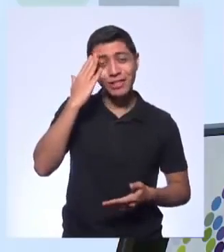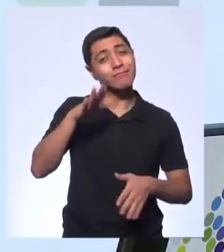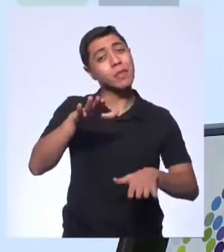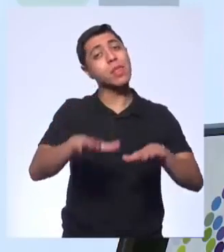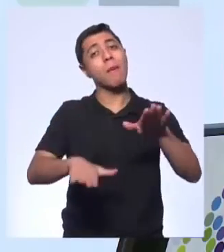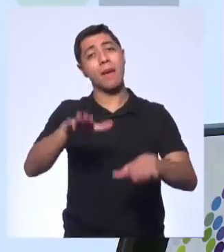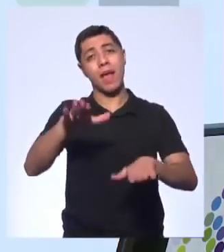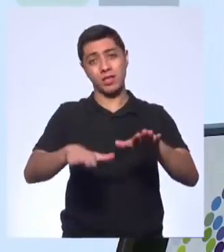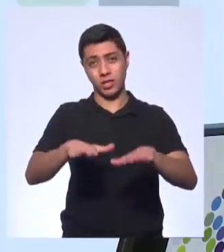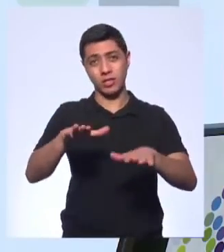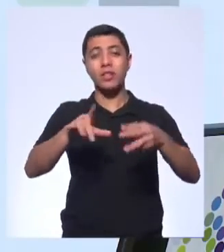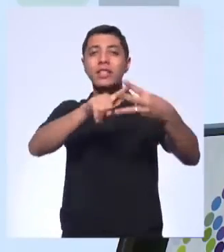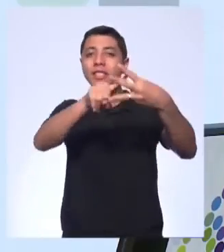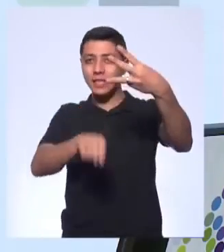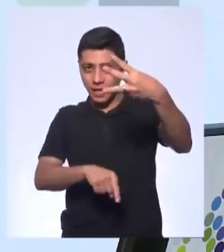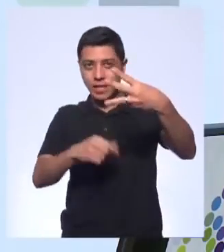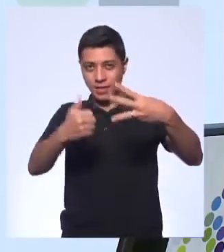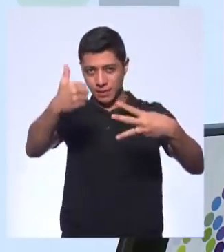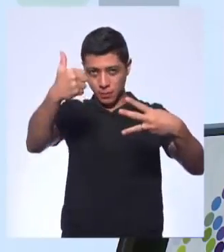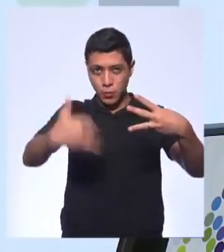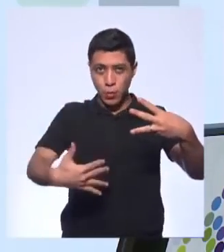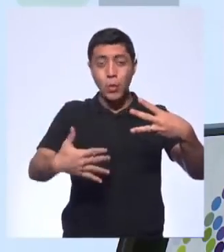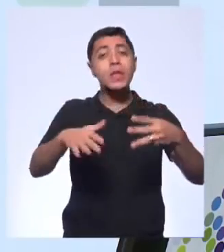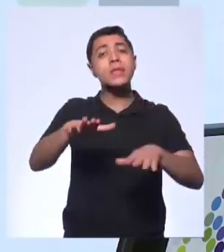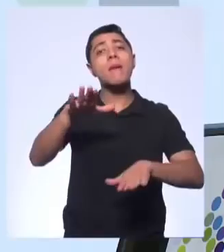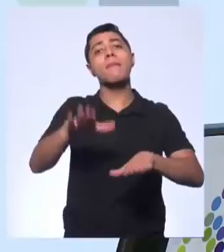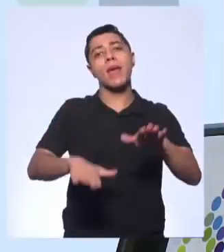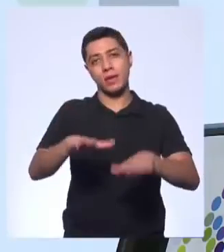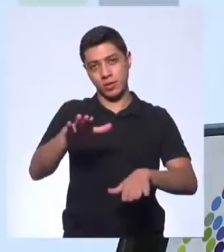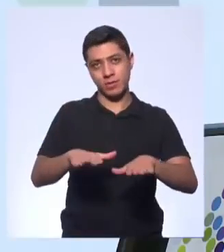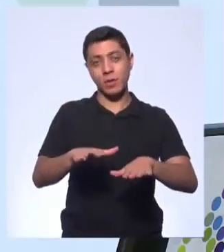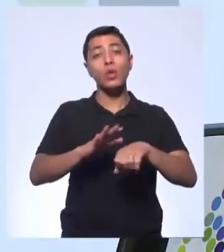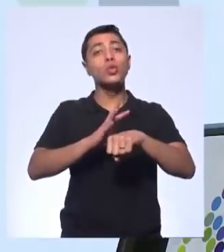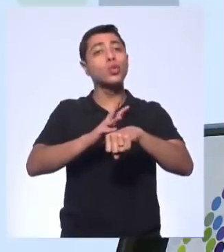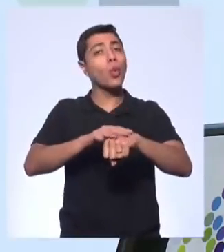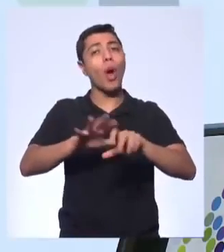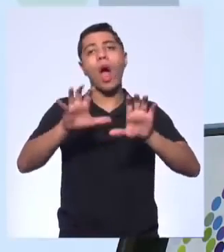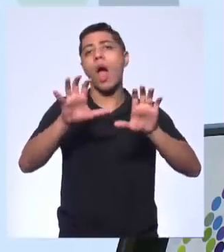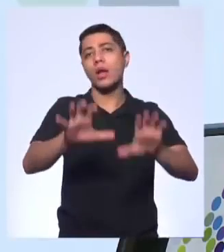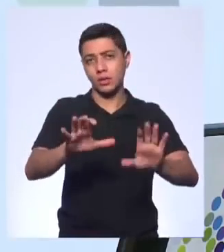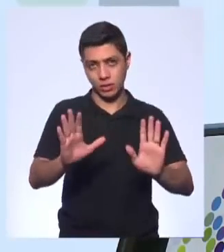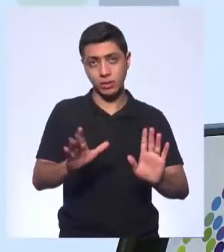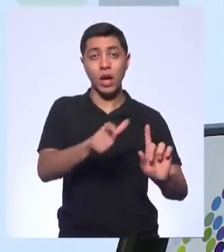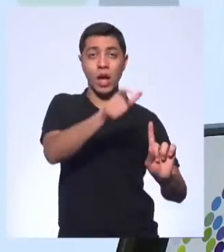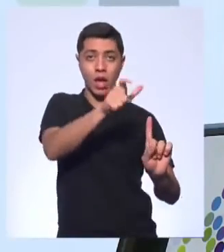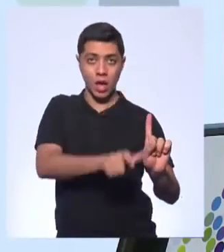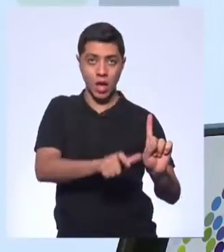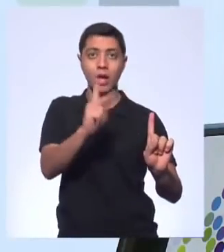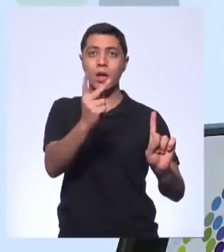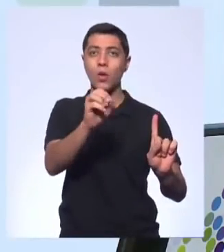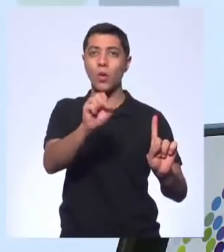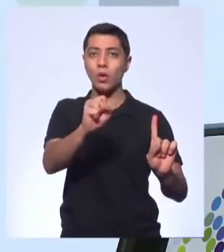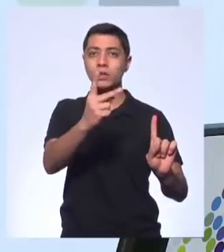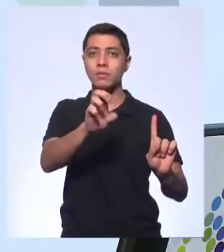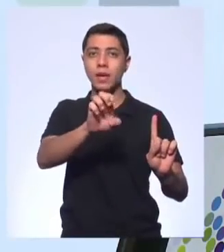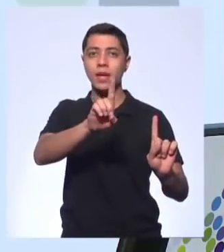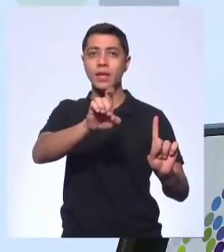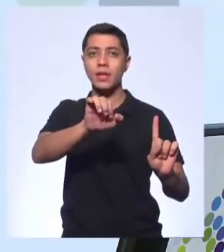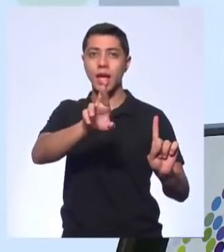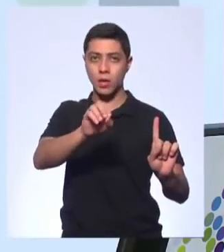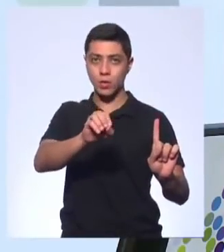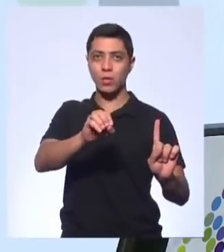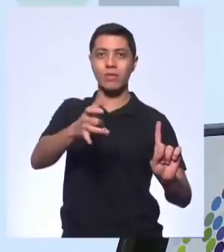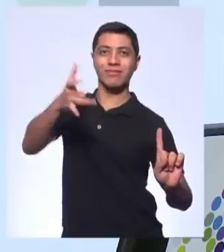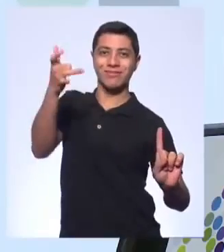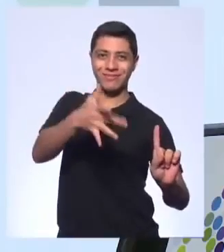essa relação, né, que sempre tem isso, a questão da doença. O hospedeiro, o agente etiológico, né, que vai